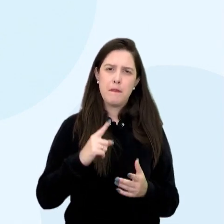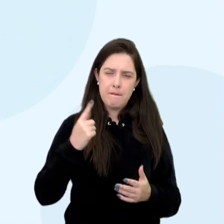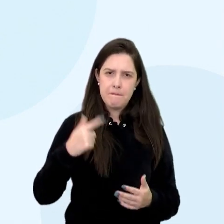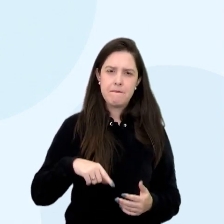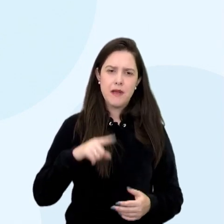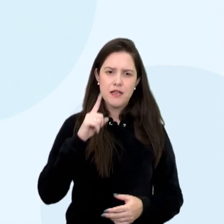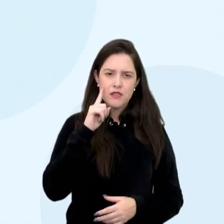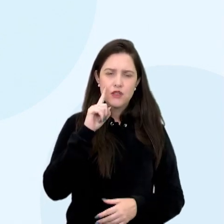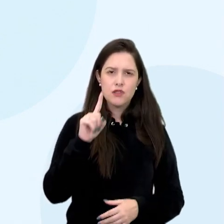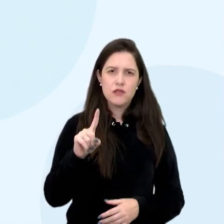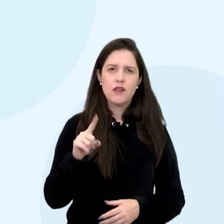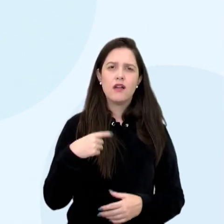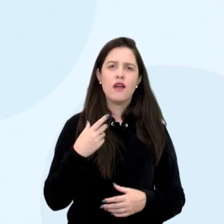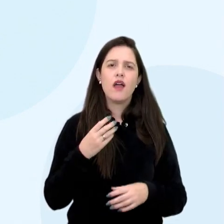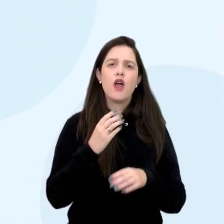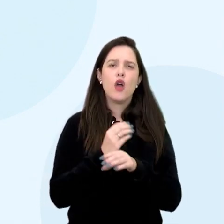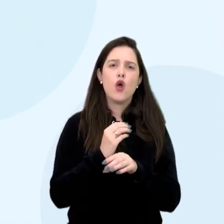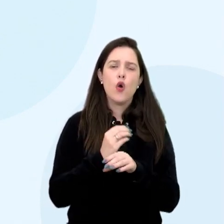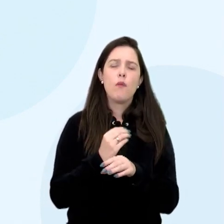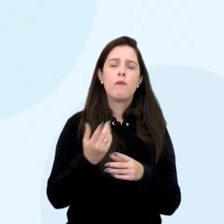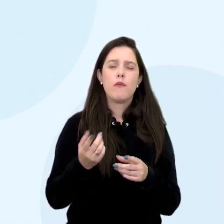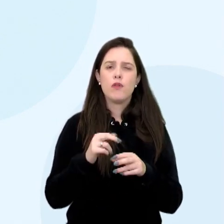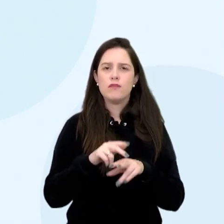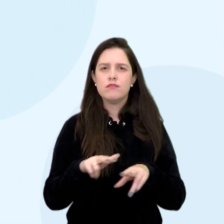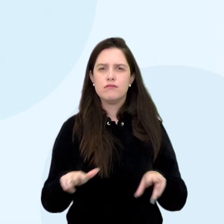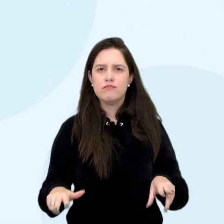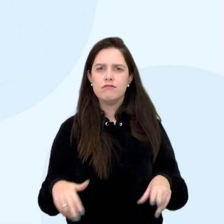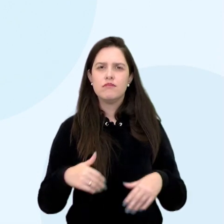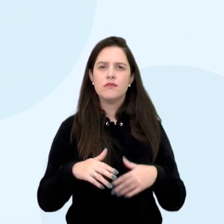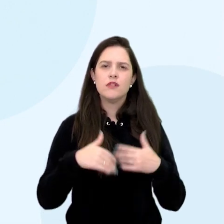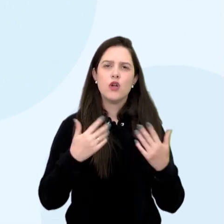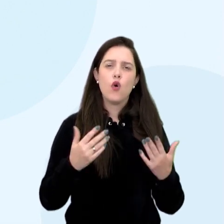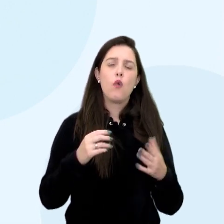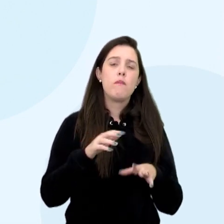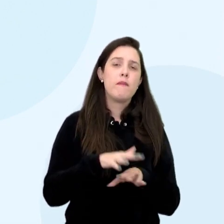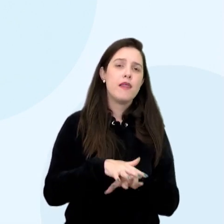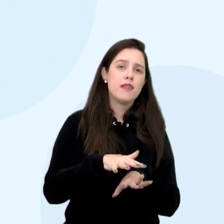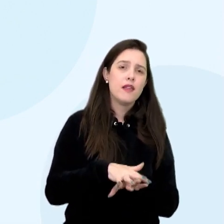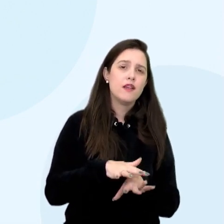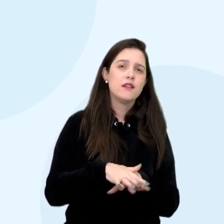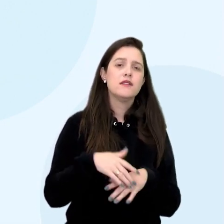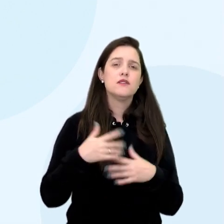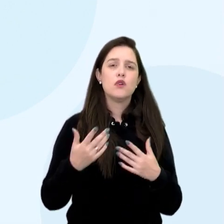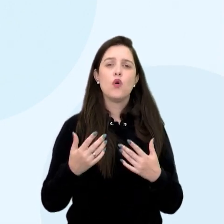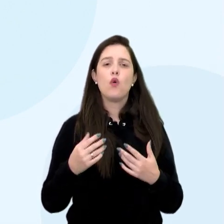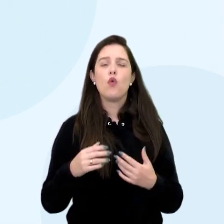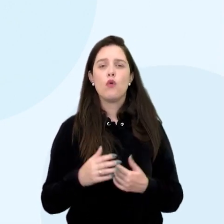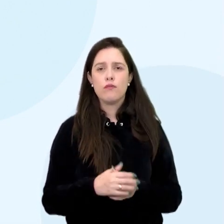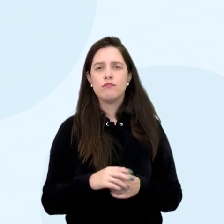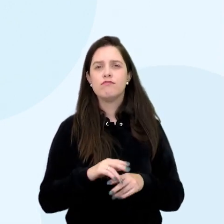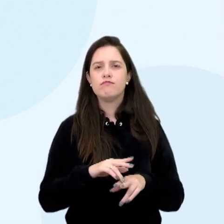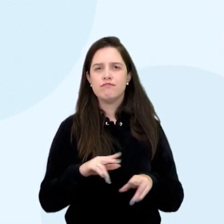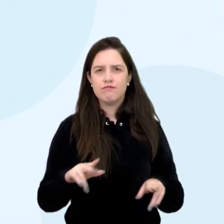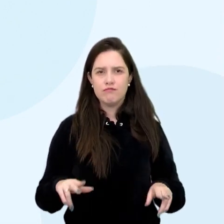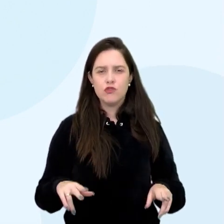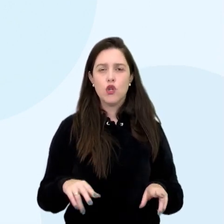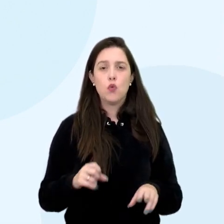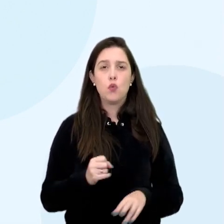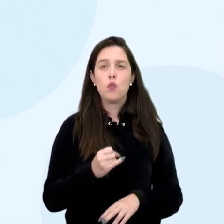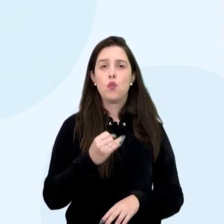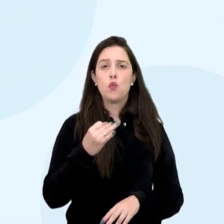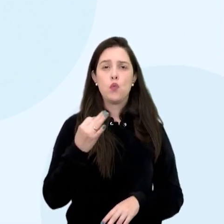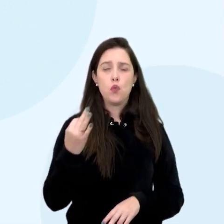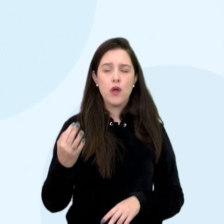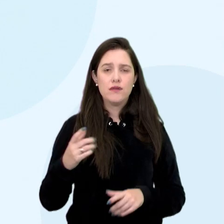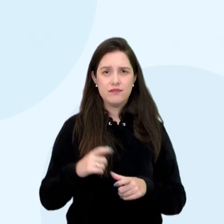Então, são compostas aí por rochas ígneas ou magmáticas, metamórficas, e apresentam aí uma elevada quantidade de